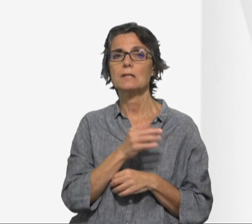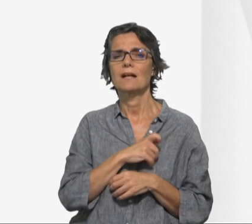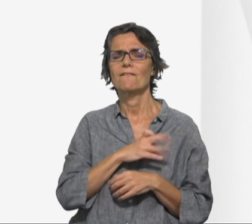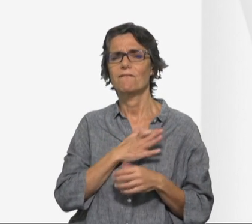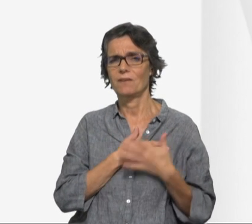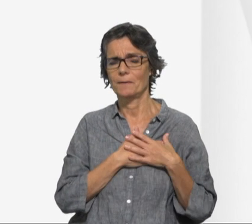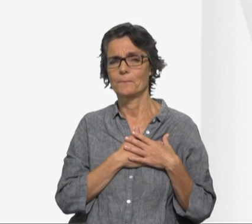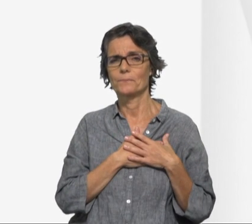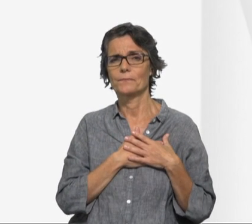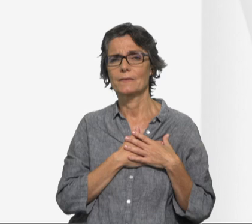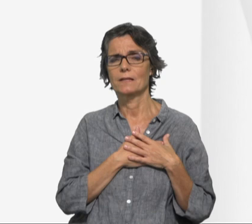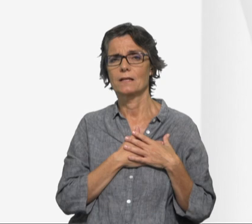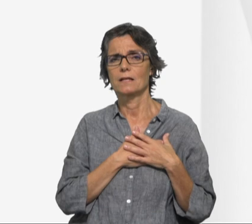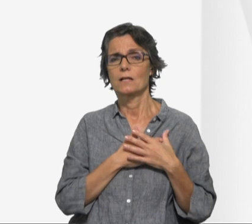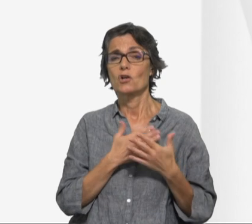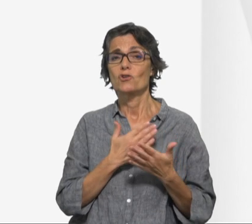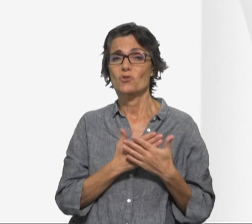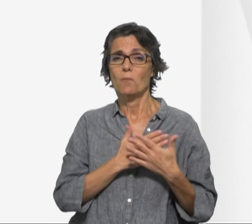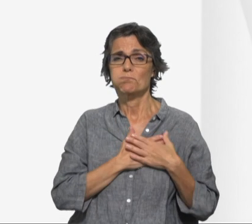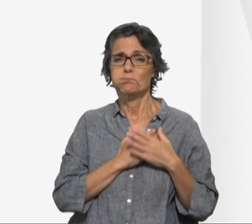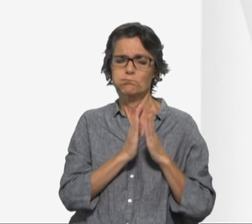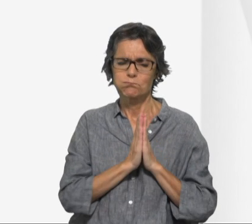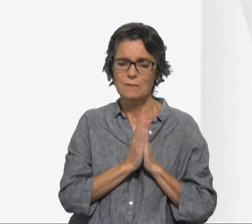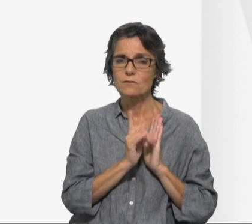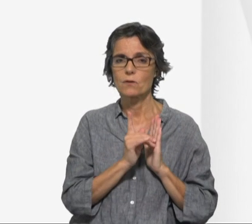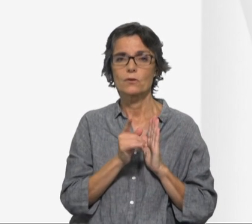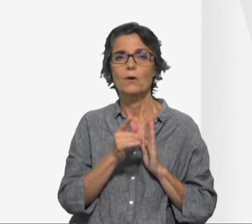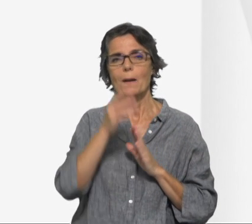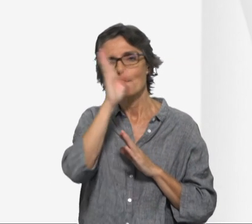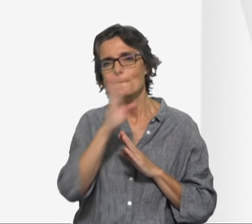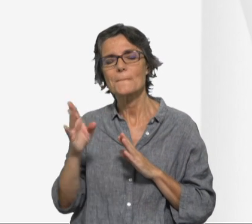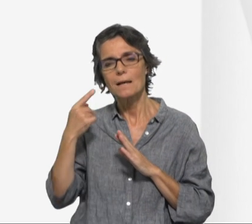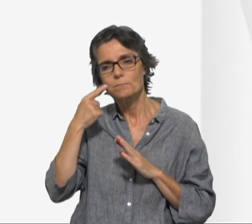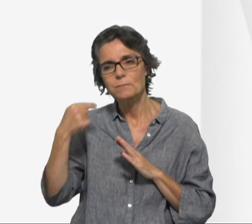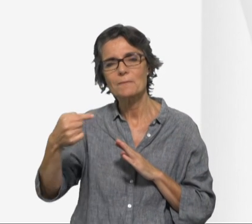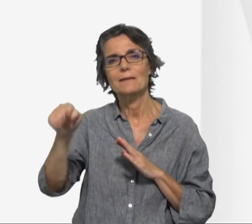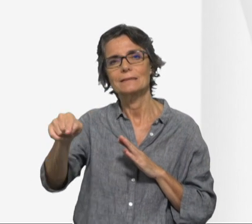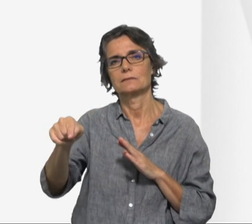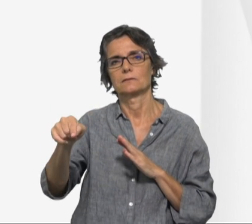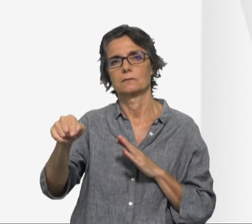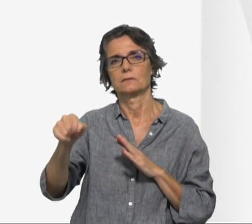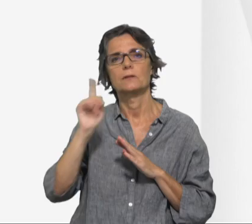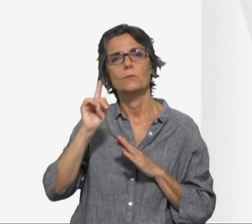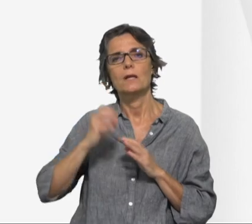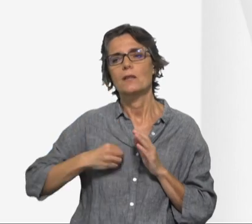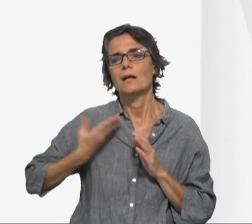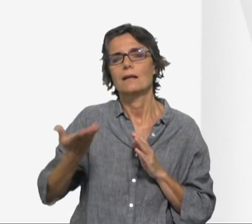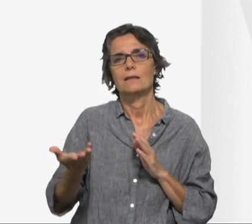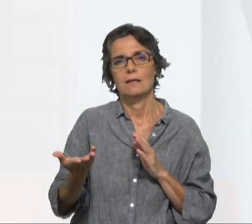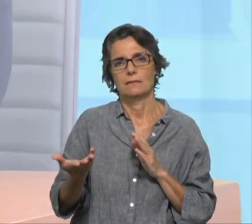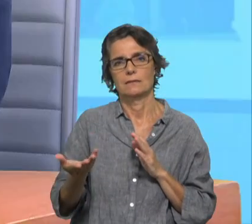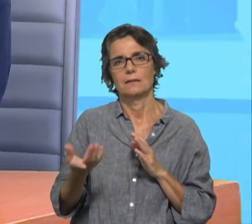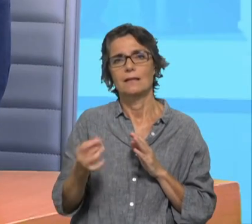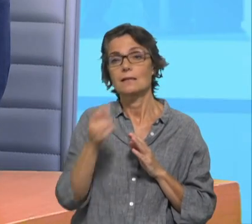na verdade, estará morta, não será autêntica. A fé exprime-se sempre nas obras, na caridade, no amor, sobretudo na atenção ao mais